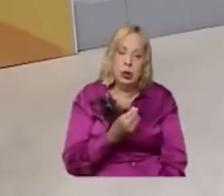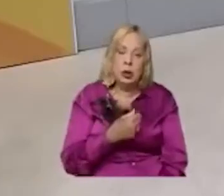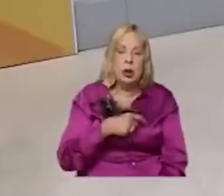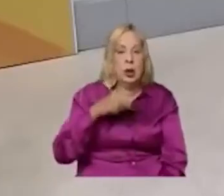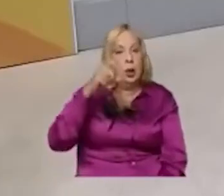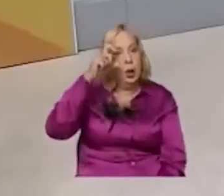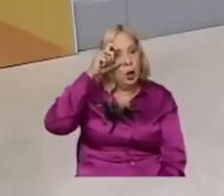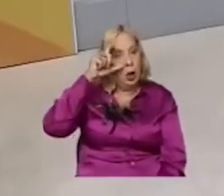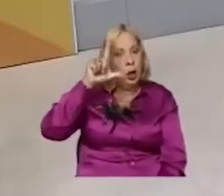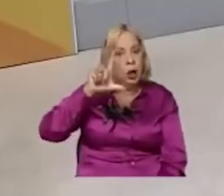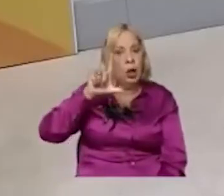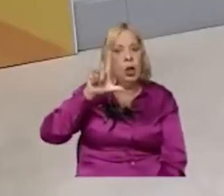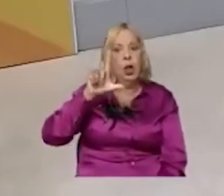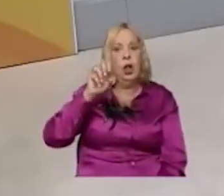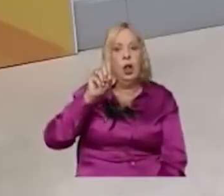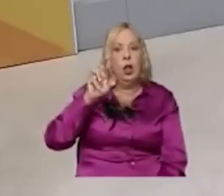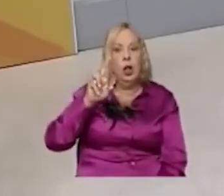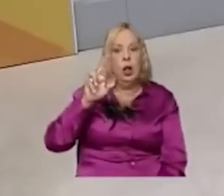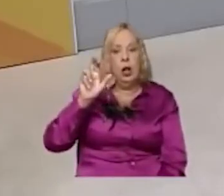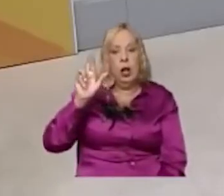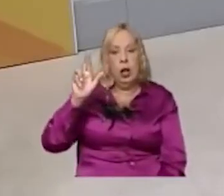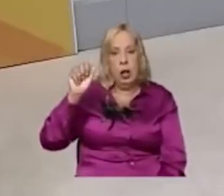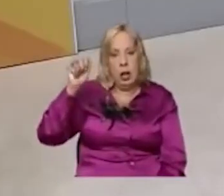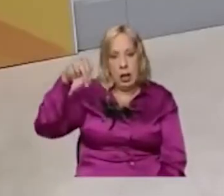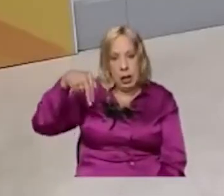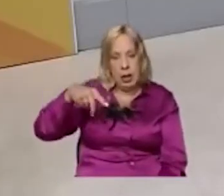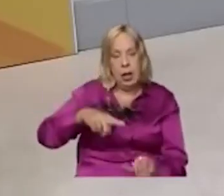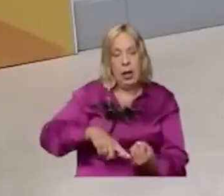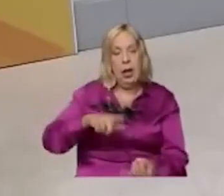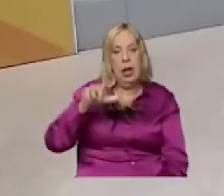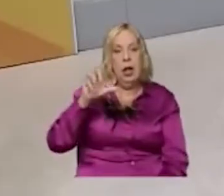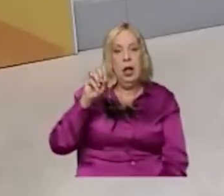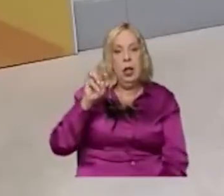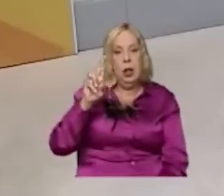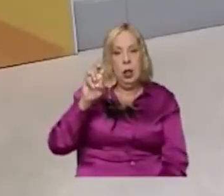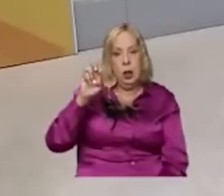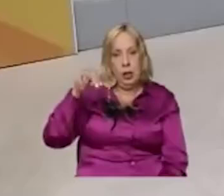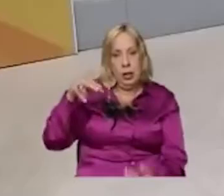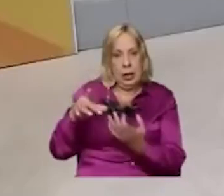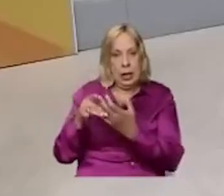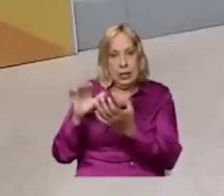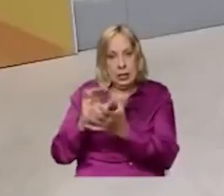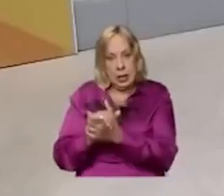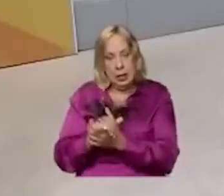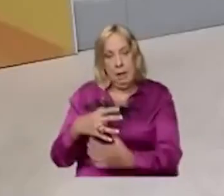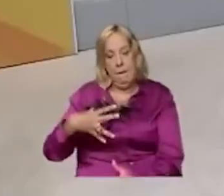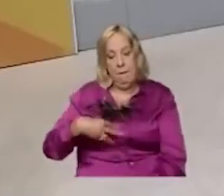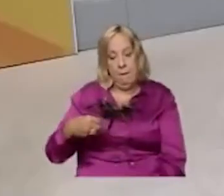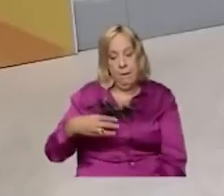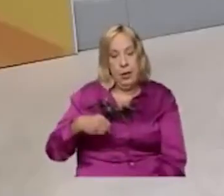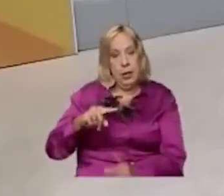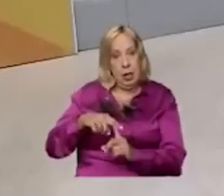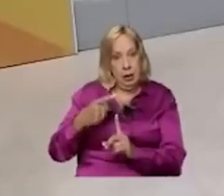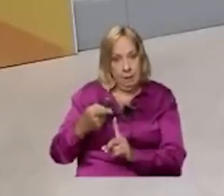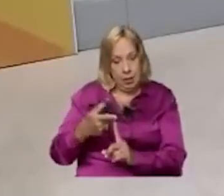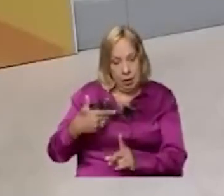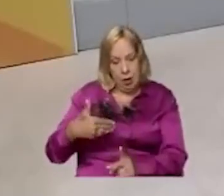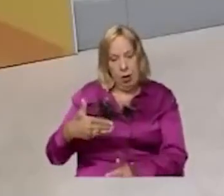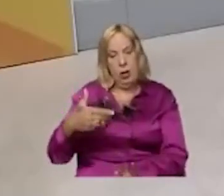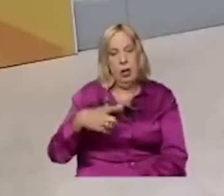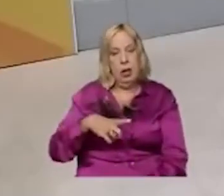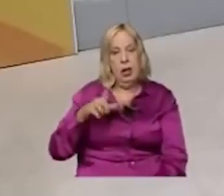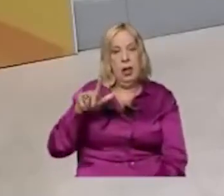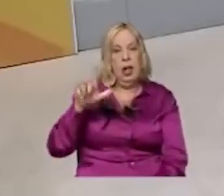Lohan, Lorena e Luna. É mesmo, menino, vou te contar. Eita, meu